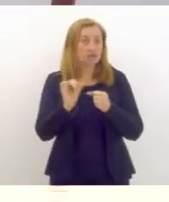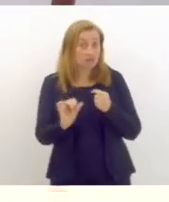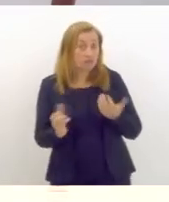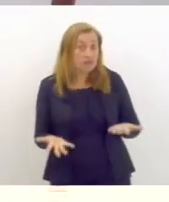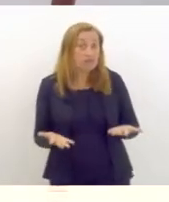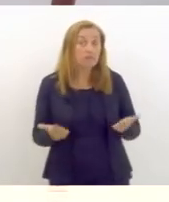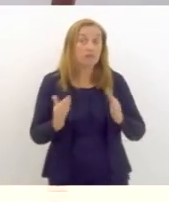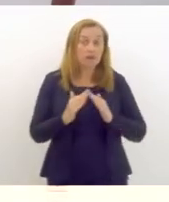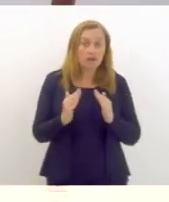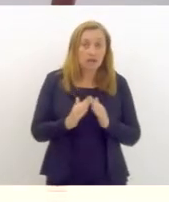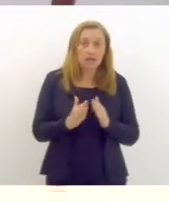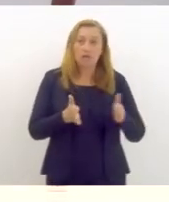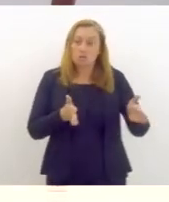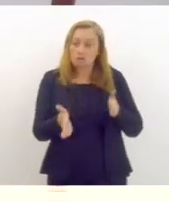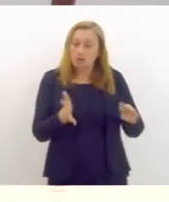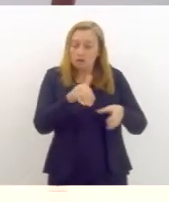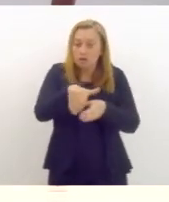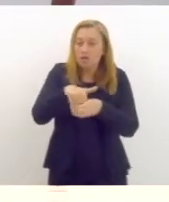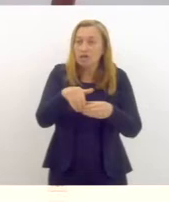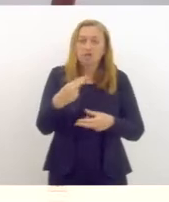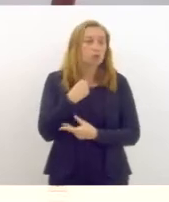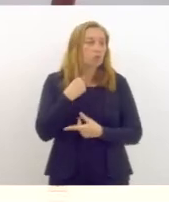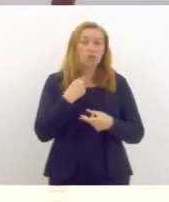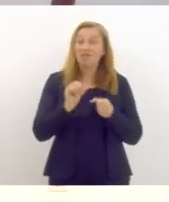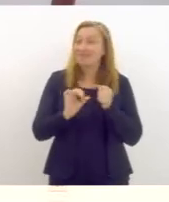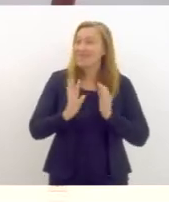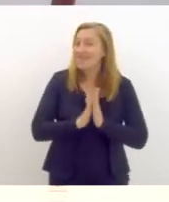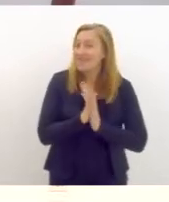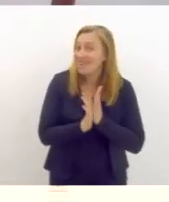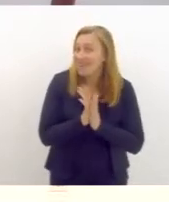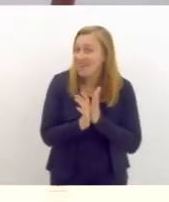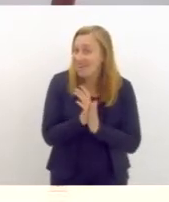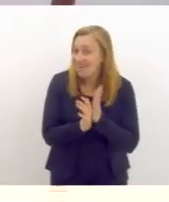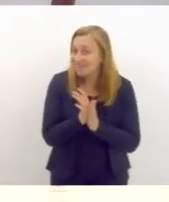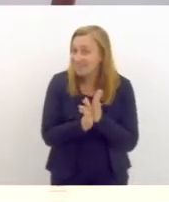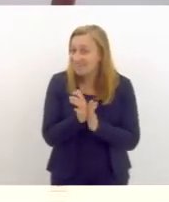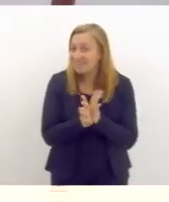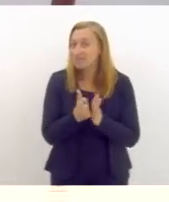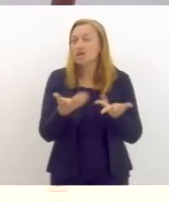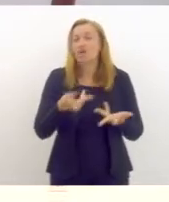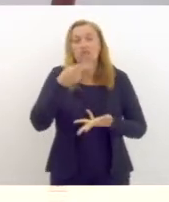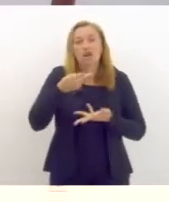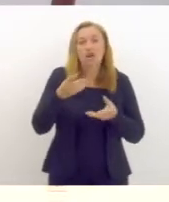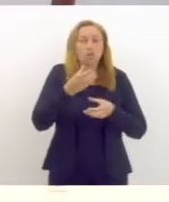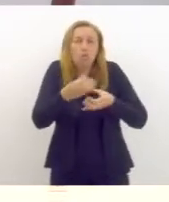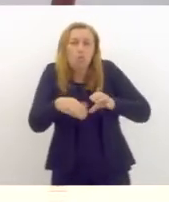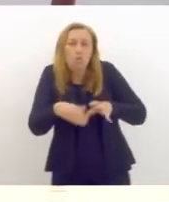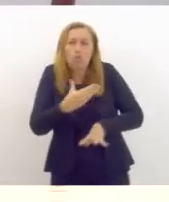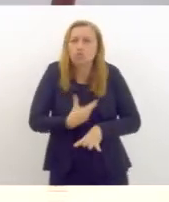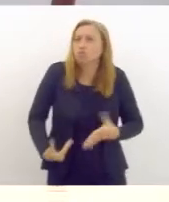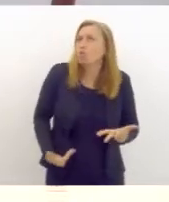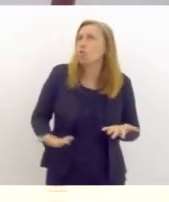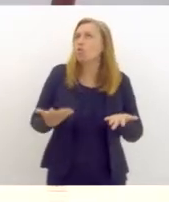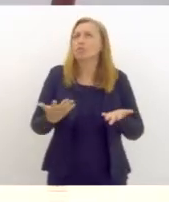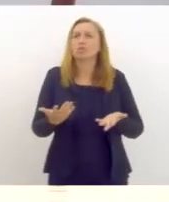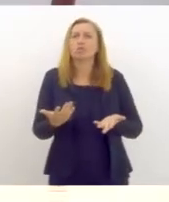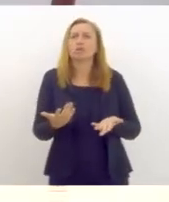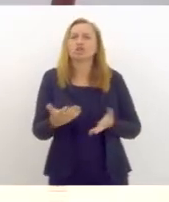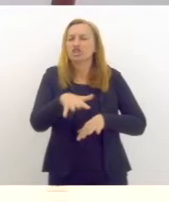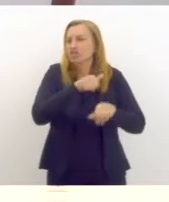durante o período eleitoral a gente não pode realizar sobretudo falando de concurso público de